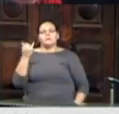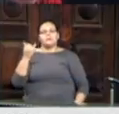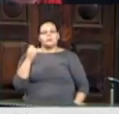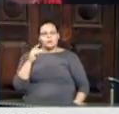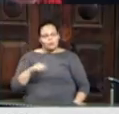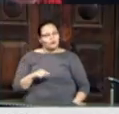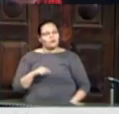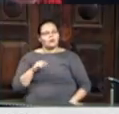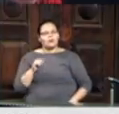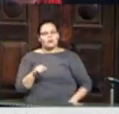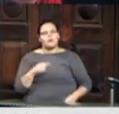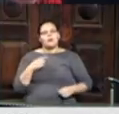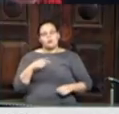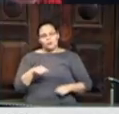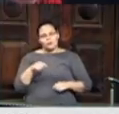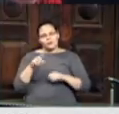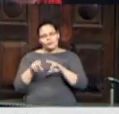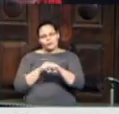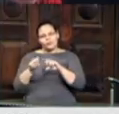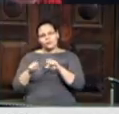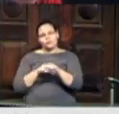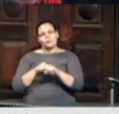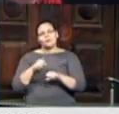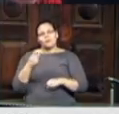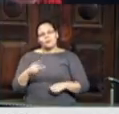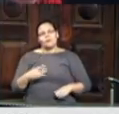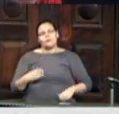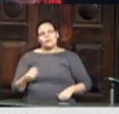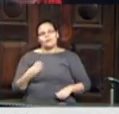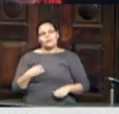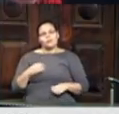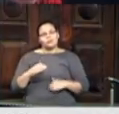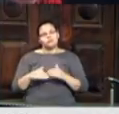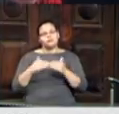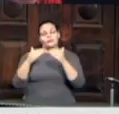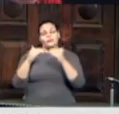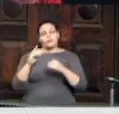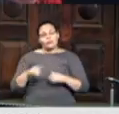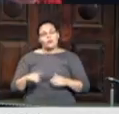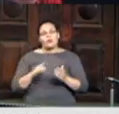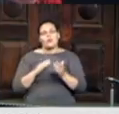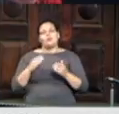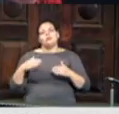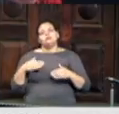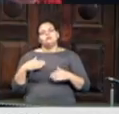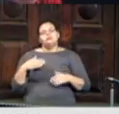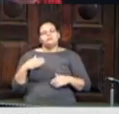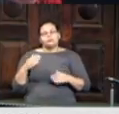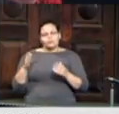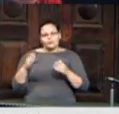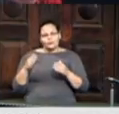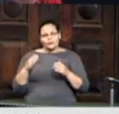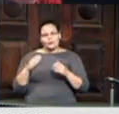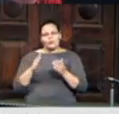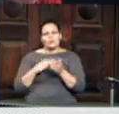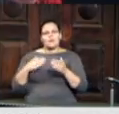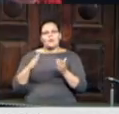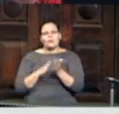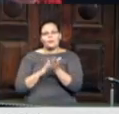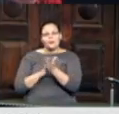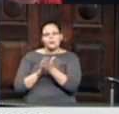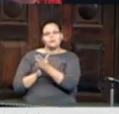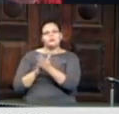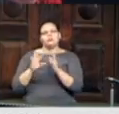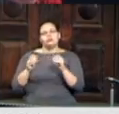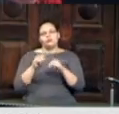da formação cultural dela. Então, dizer que, fazer essa homenagem aqui a todos vocês que estão ali